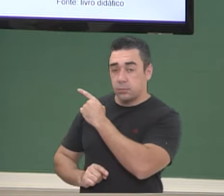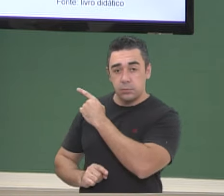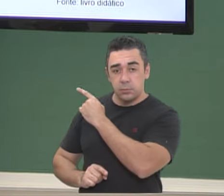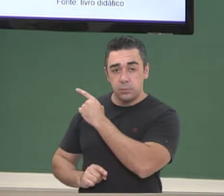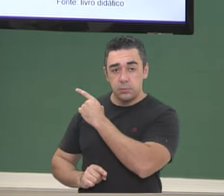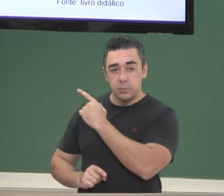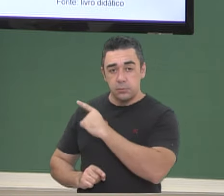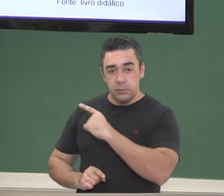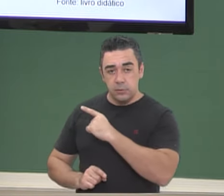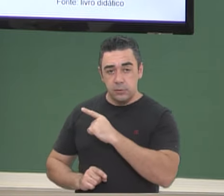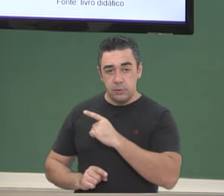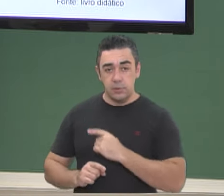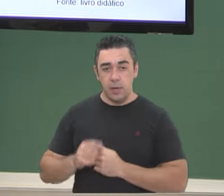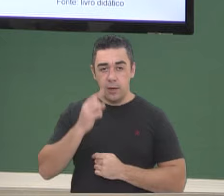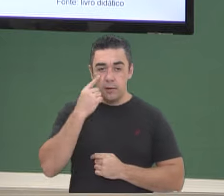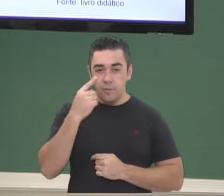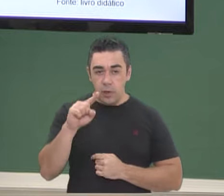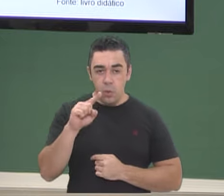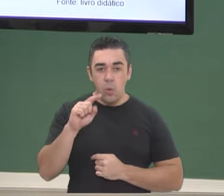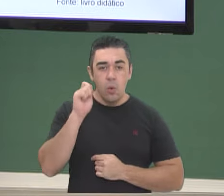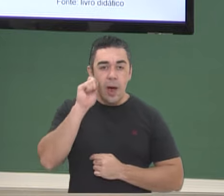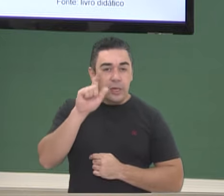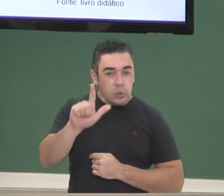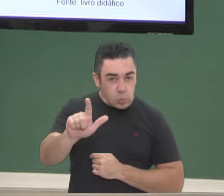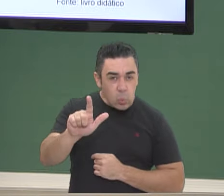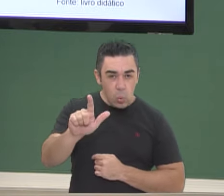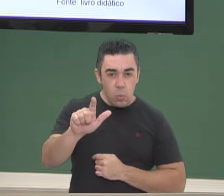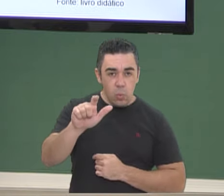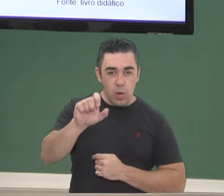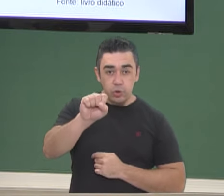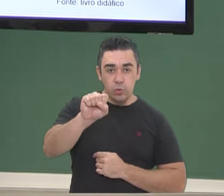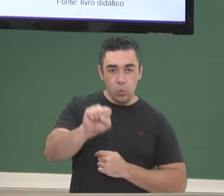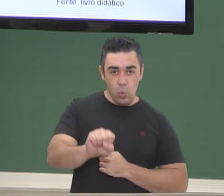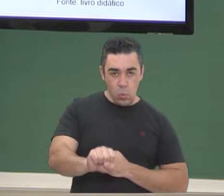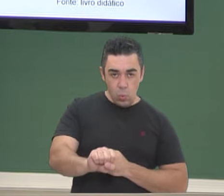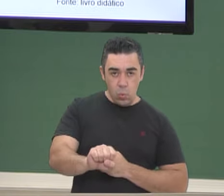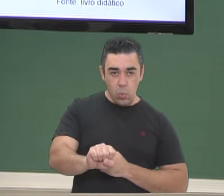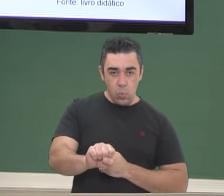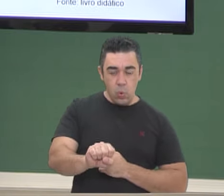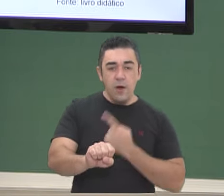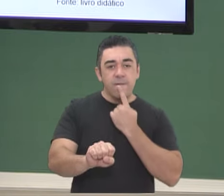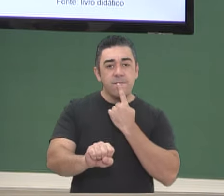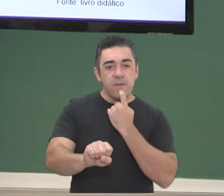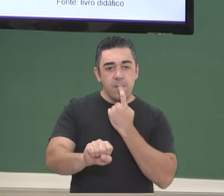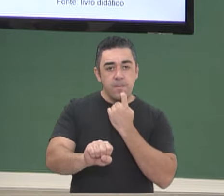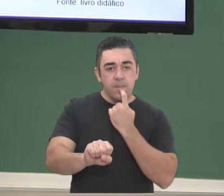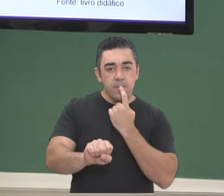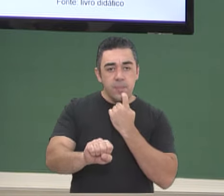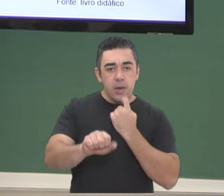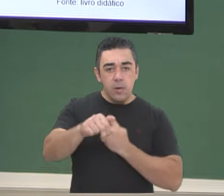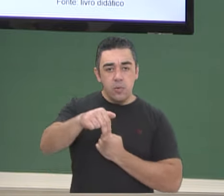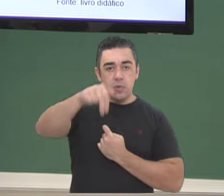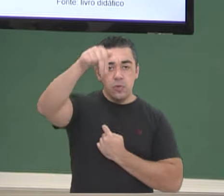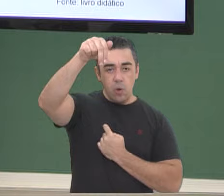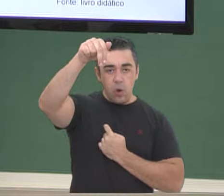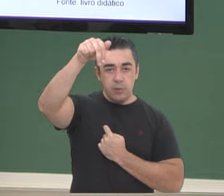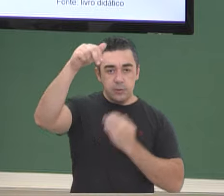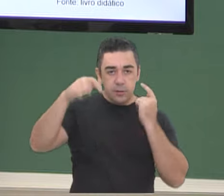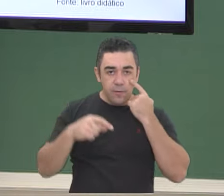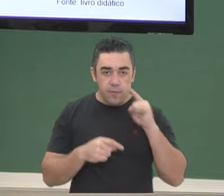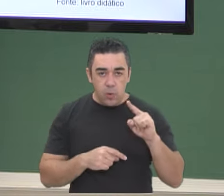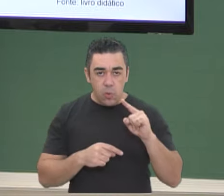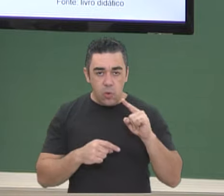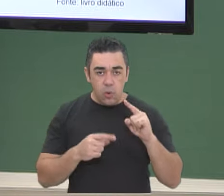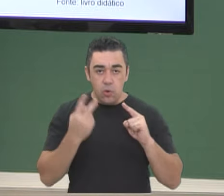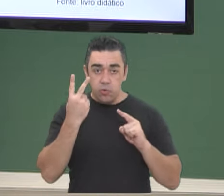com a parte em azul representando seu polo sul em vermelho seu polo norte esses